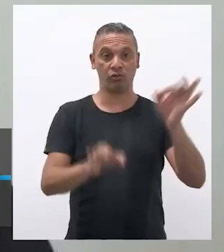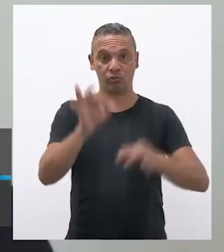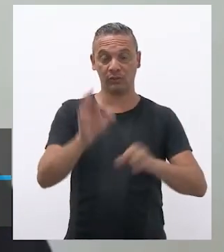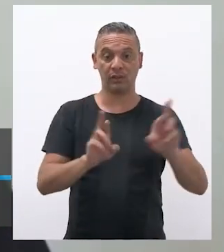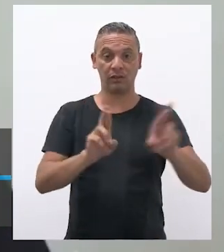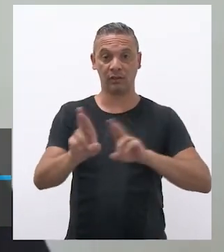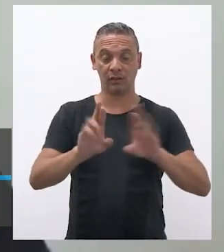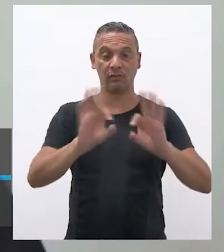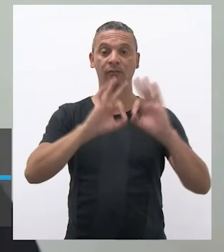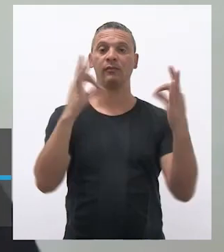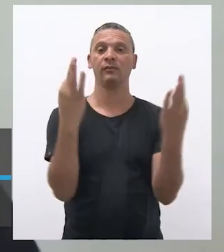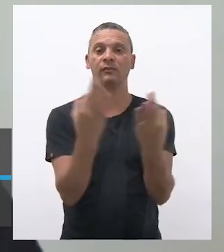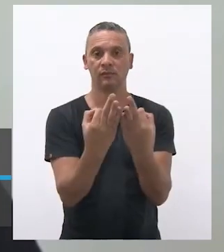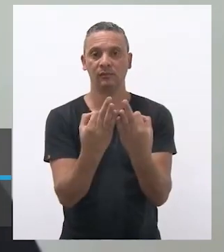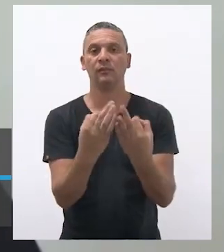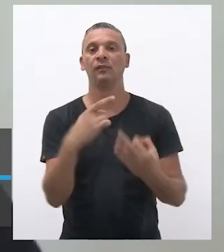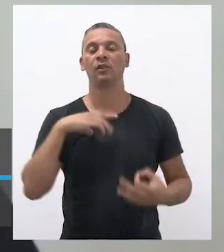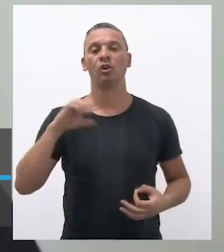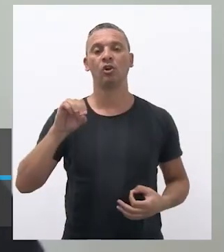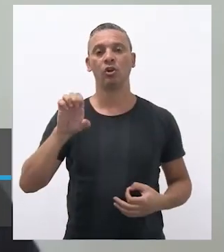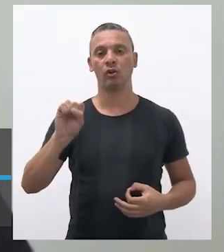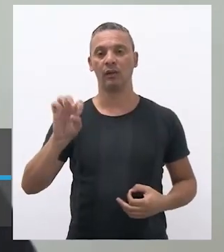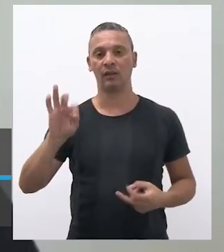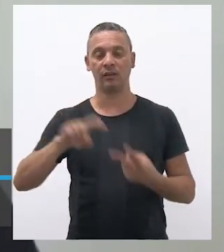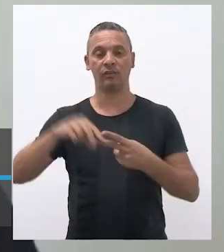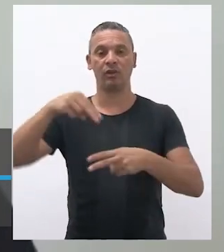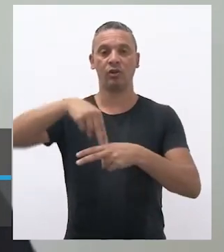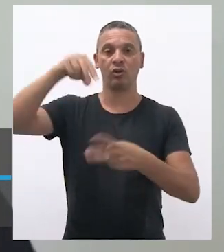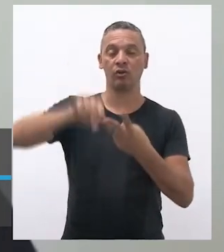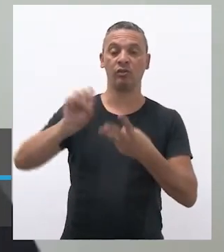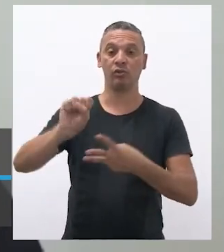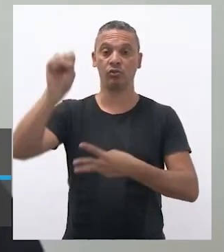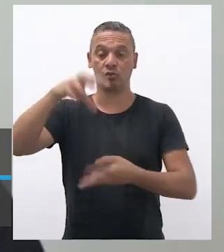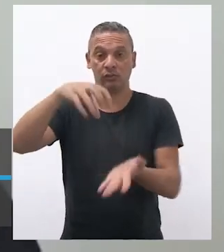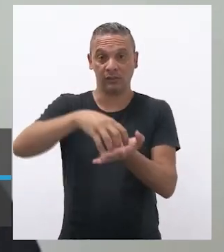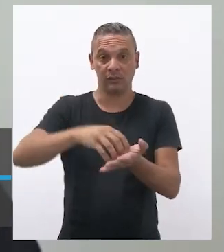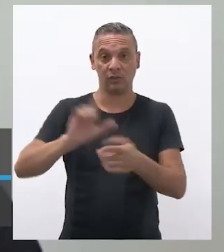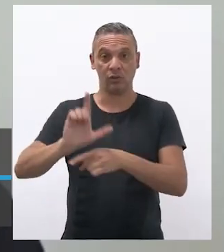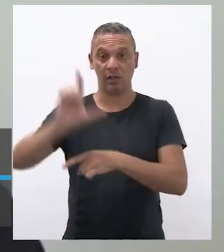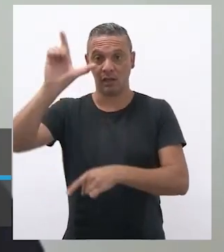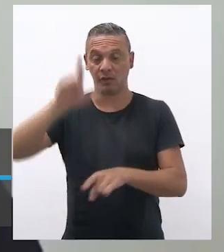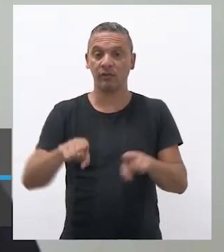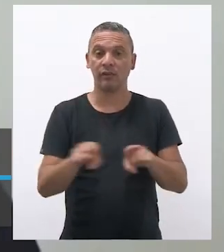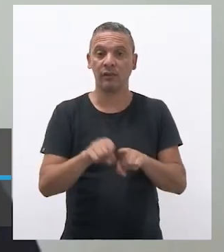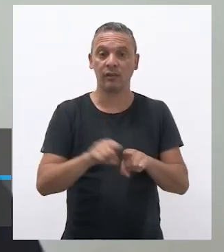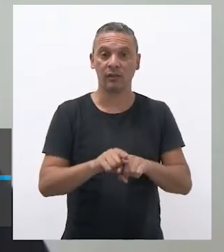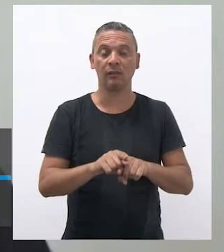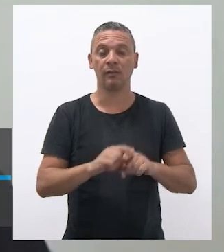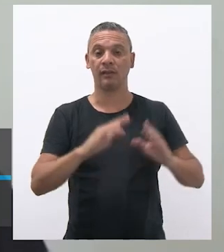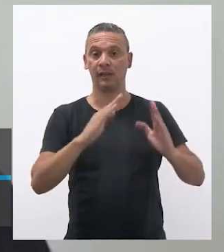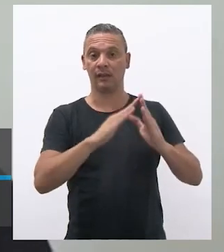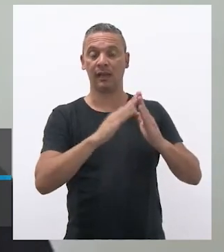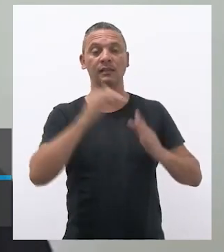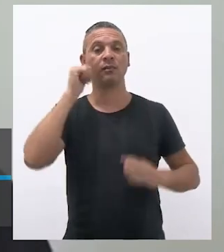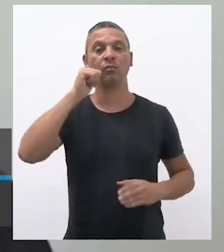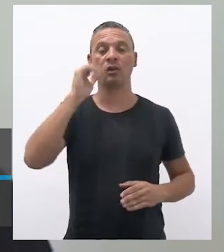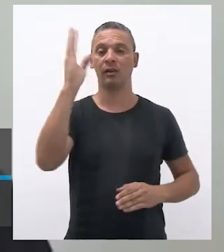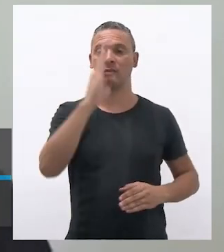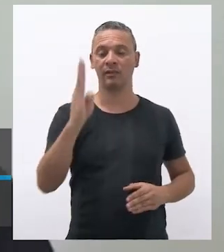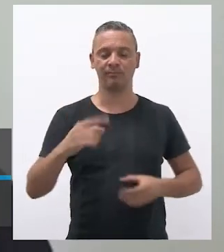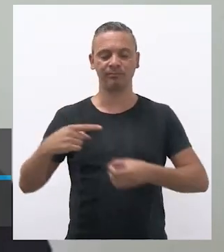doméstica e familiar, Oeste, Norte, Sul, Central e Leste, e na Casa Mulher Brasileira, e no interior